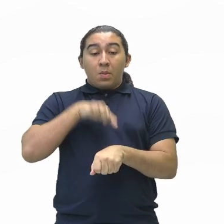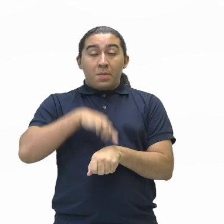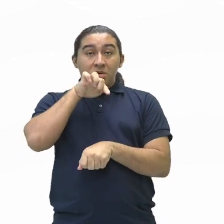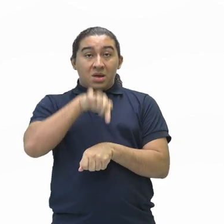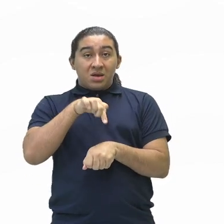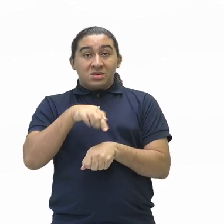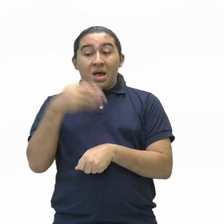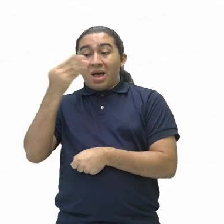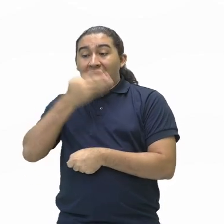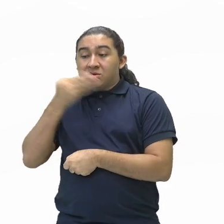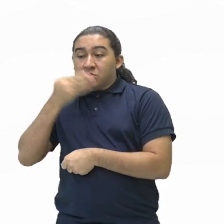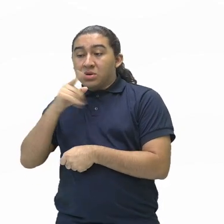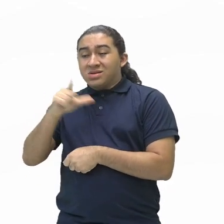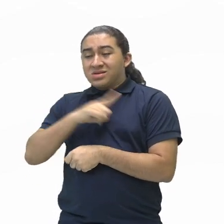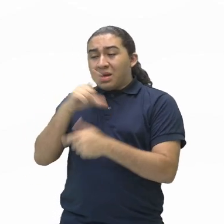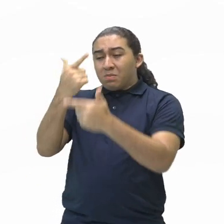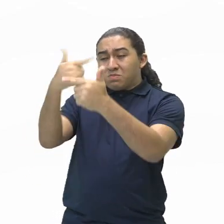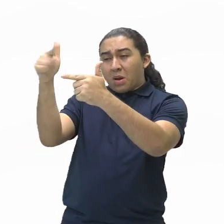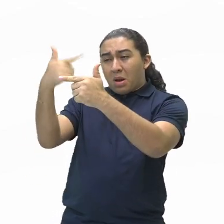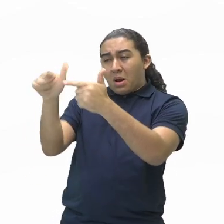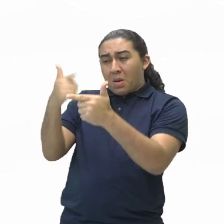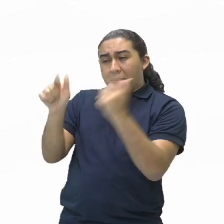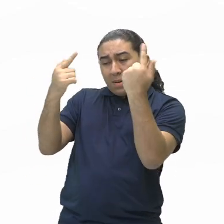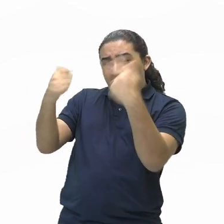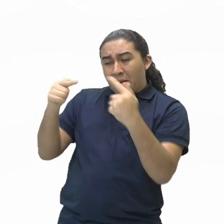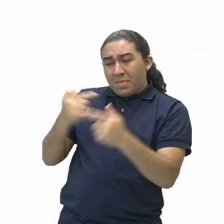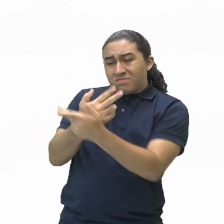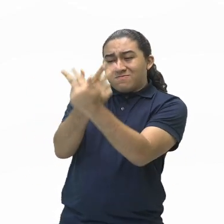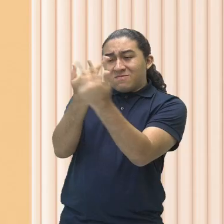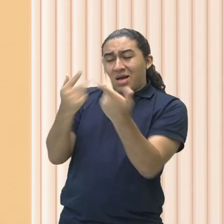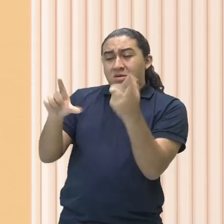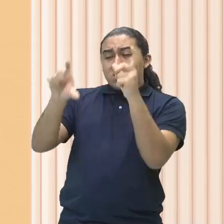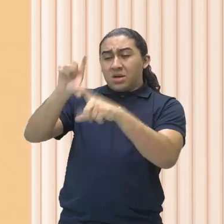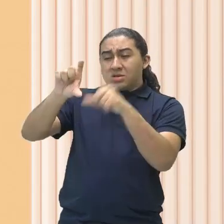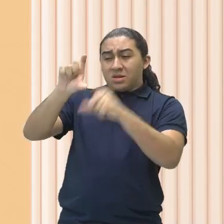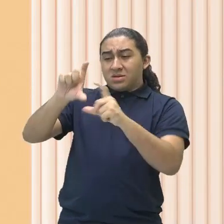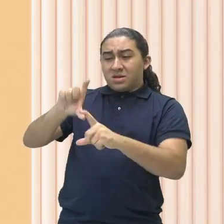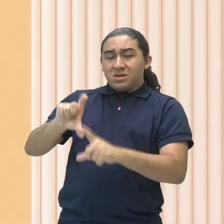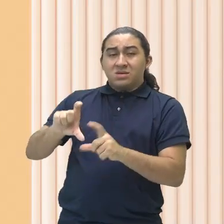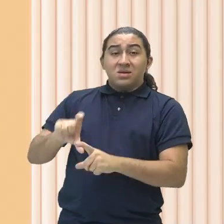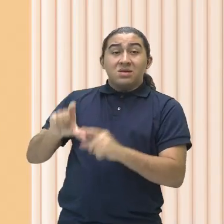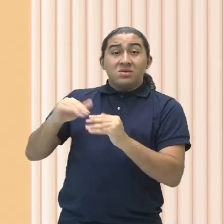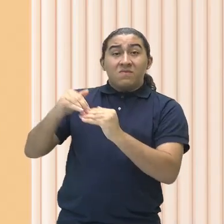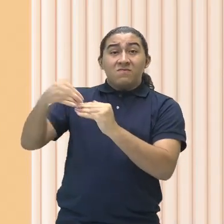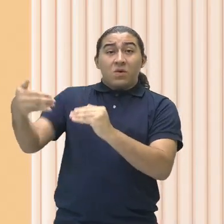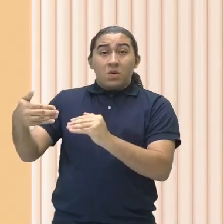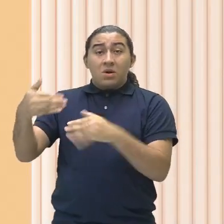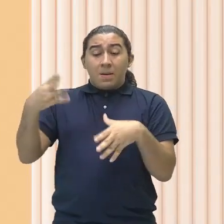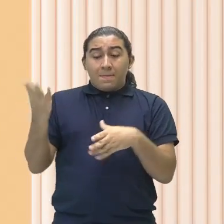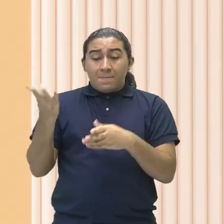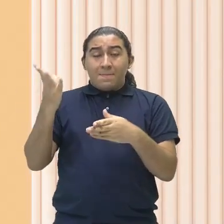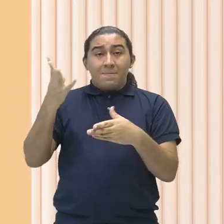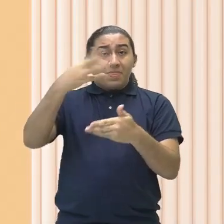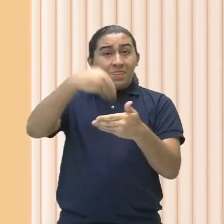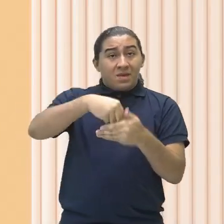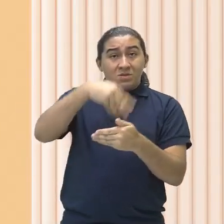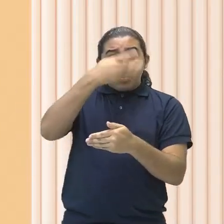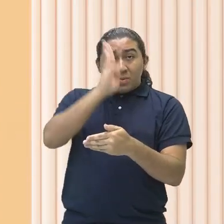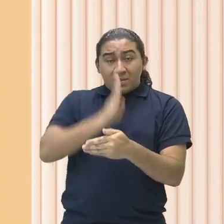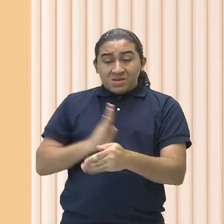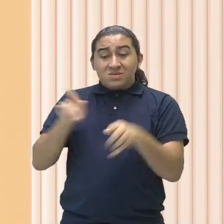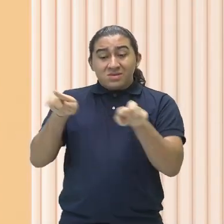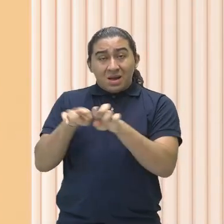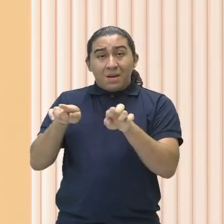açucareira acabou enfrentando essa grave crise externa, somado a essa crise interna,